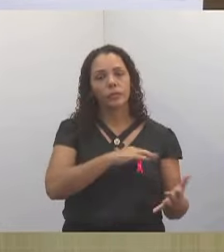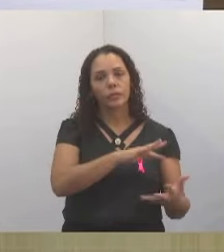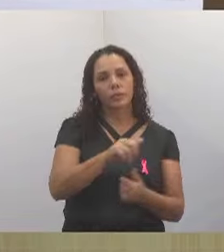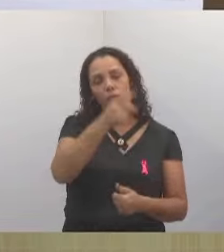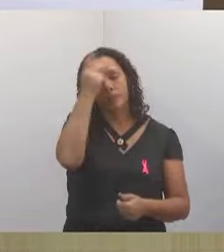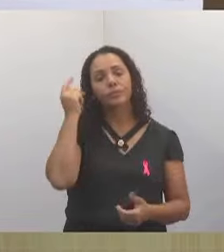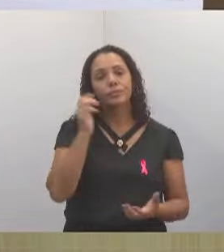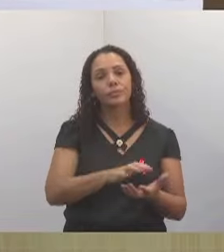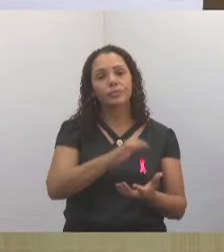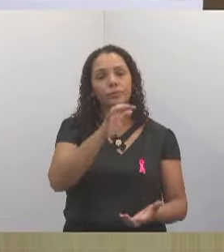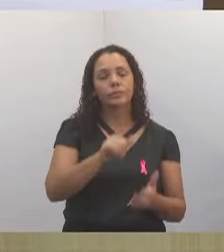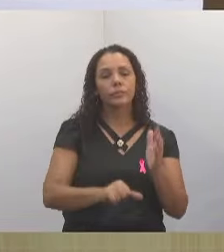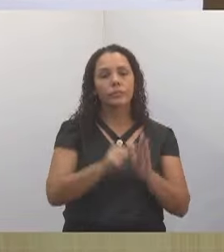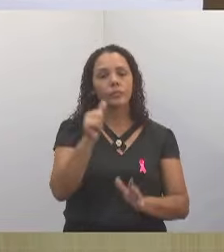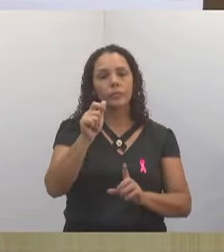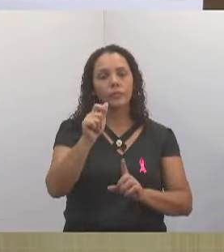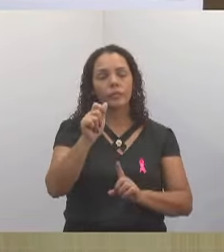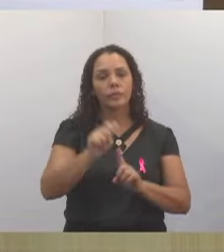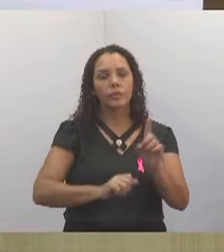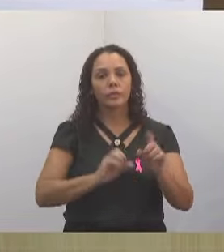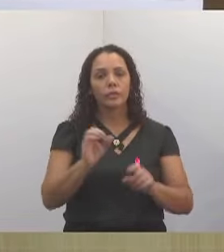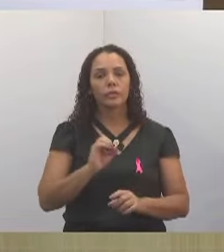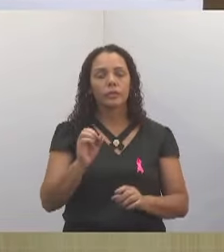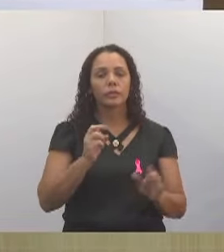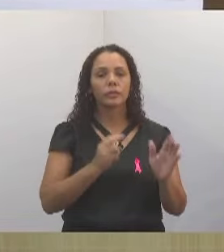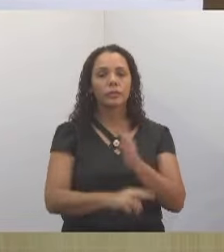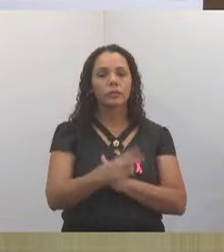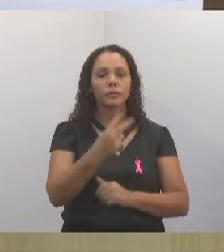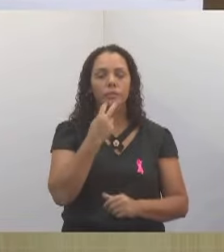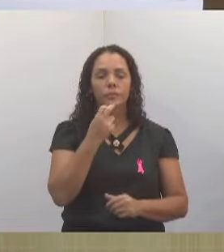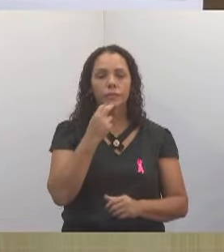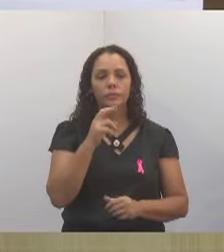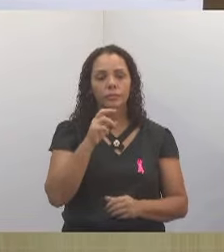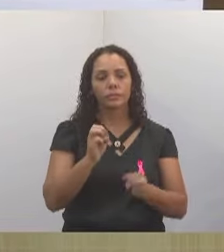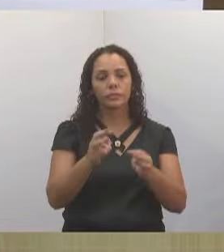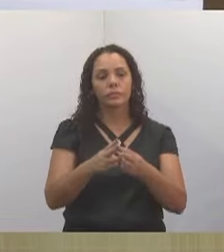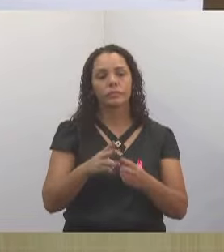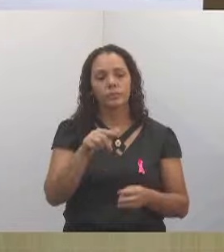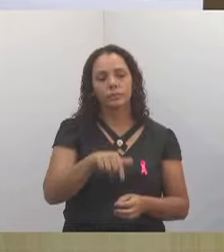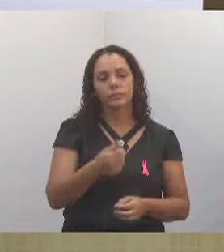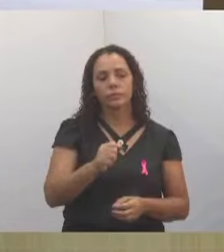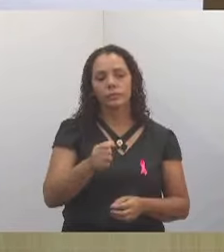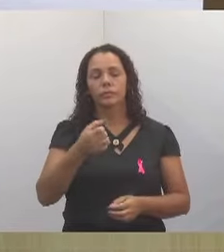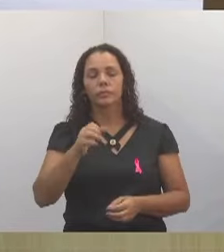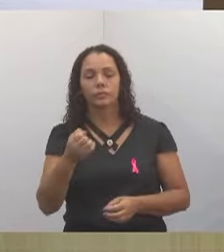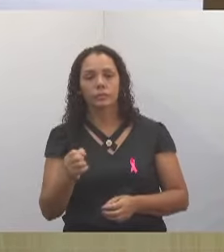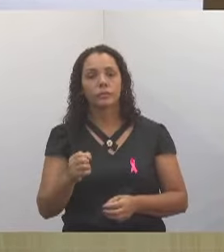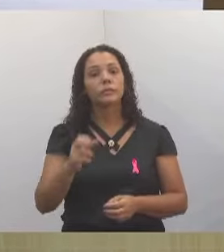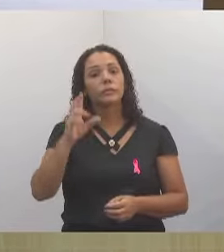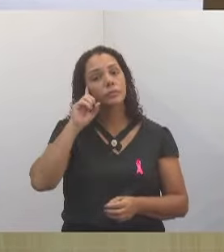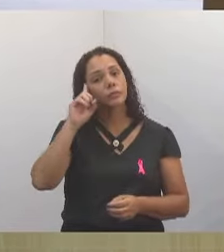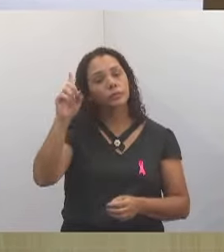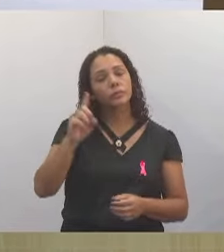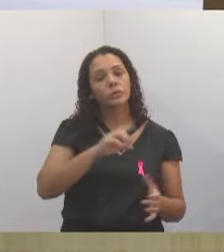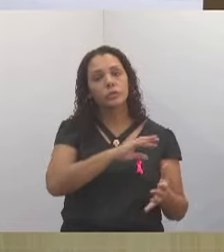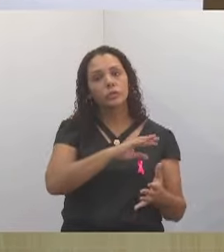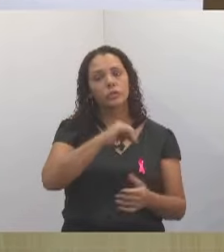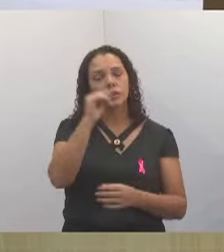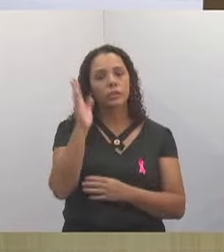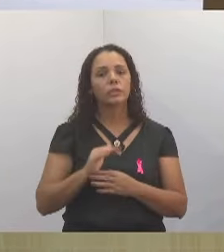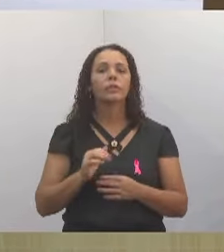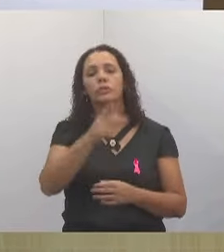Pessoa Idosa, 1º de outubro. Autoria, Valmir do Parque Meia Lua. Moção 788, registro transcurso Dia Nacional do